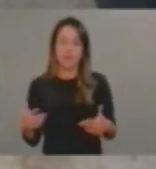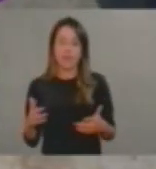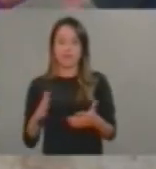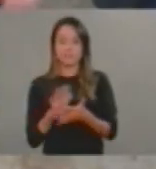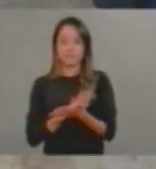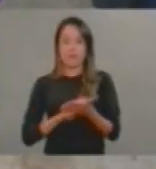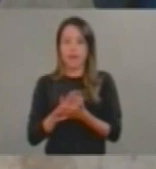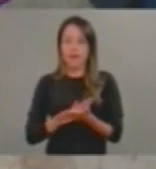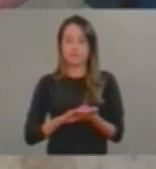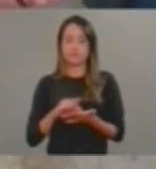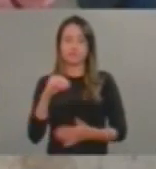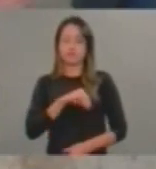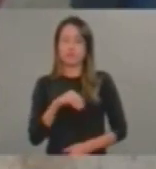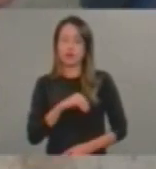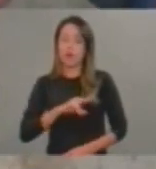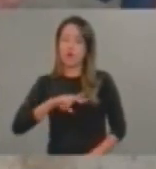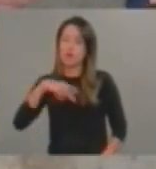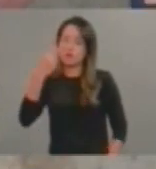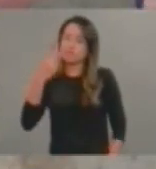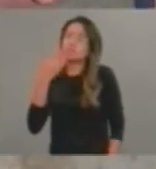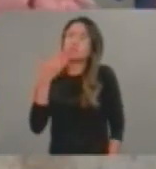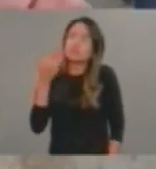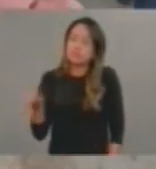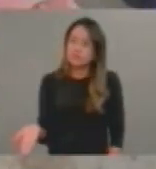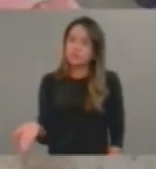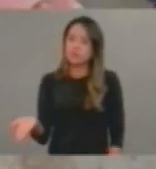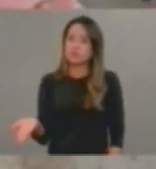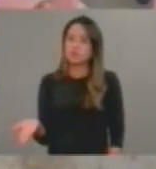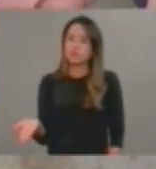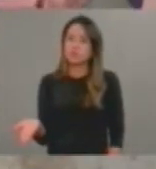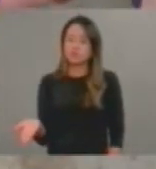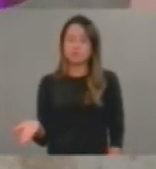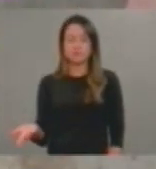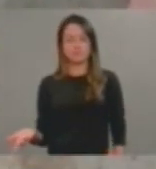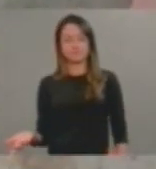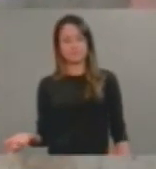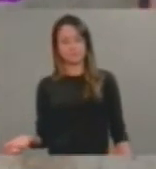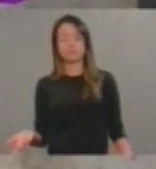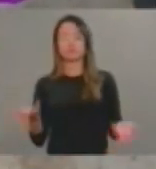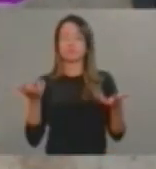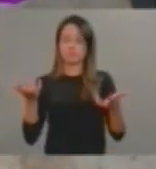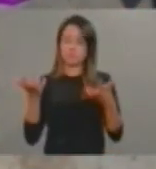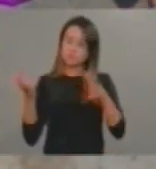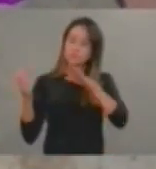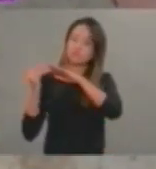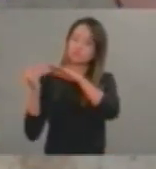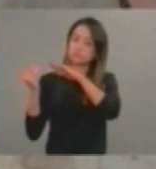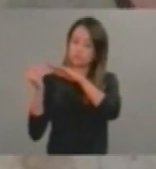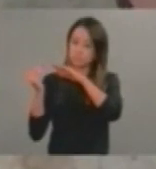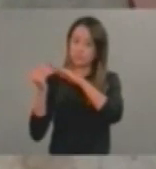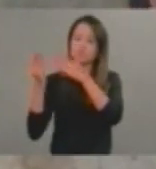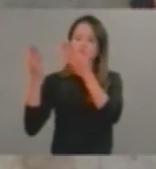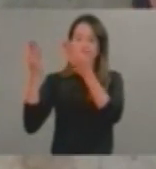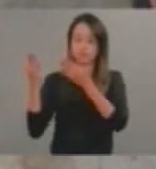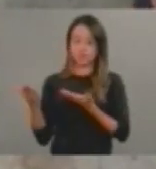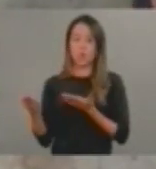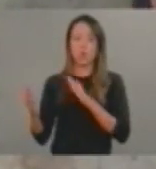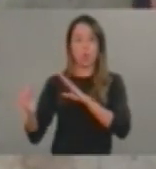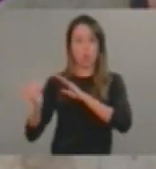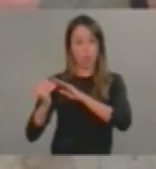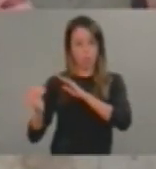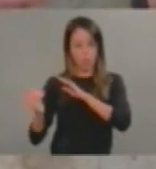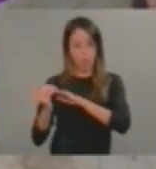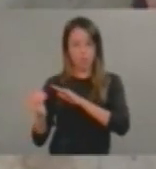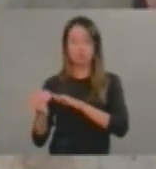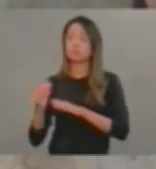inclusive imposto, o dia a dia da gente, você não consegue acompanhar. Então, eu quero me associar à Vossa Excelência e já peço, Vossa Excelência,